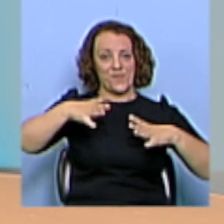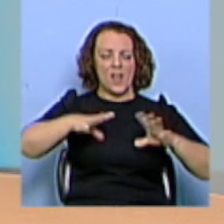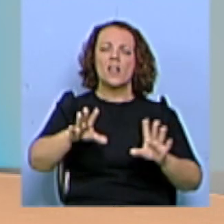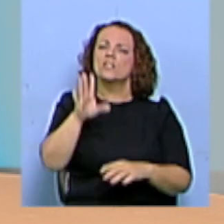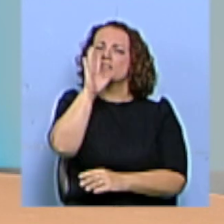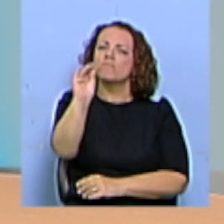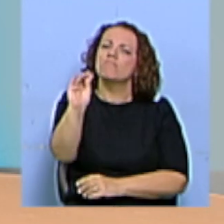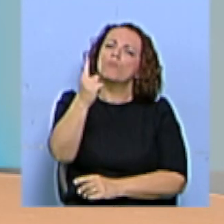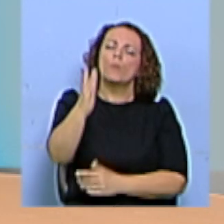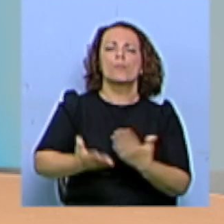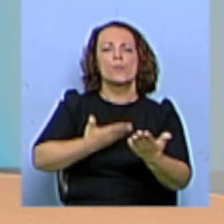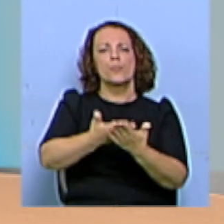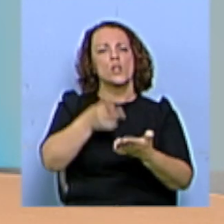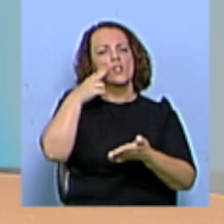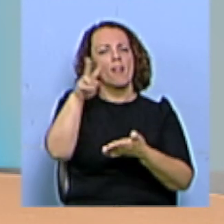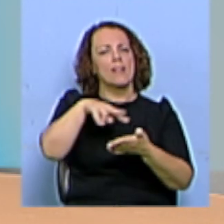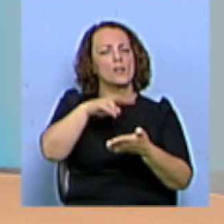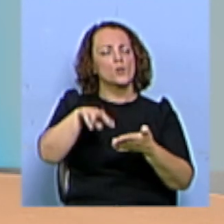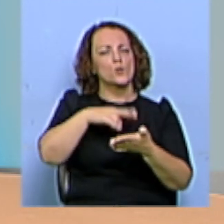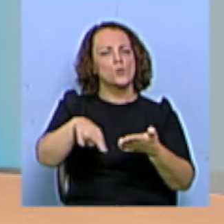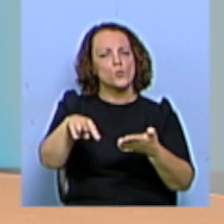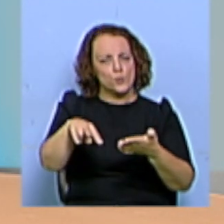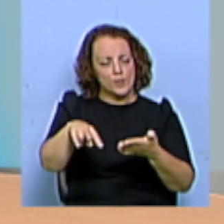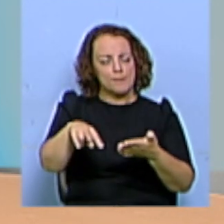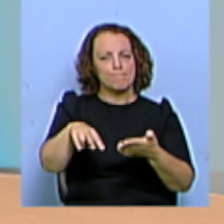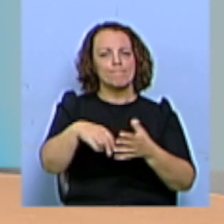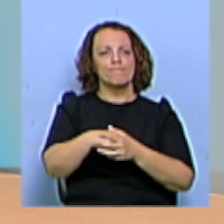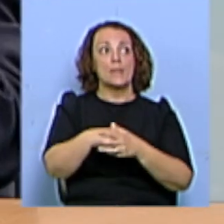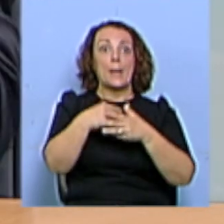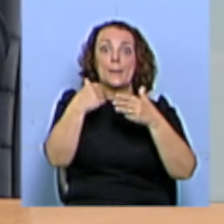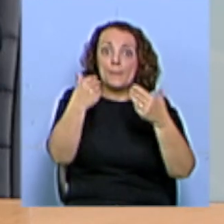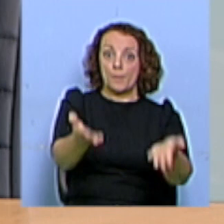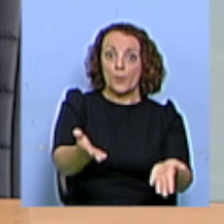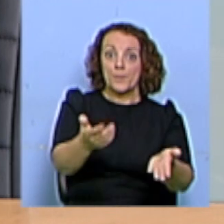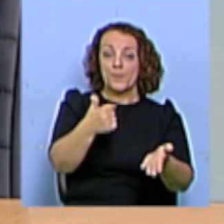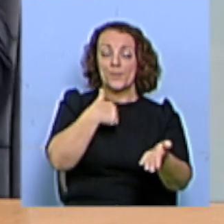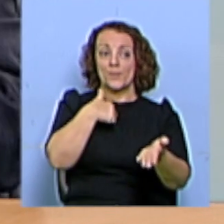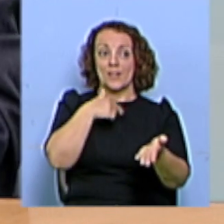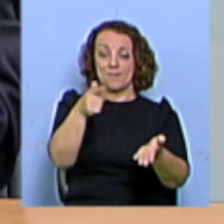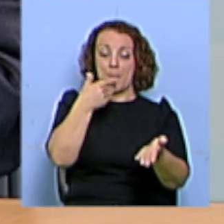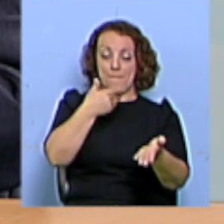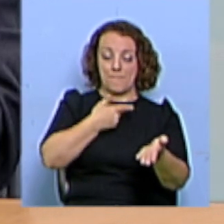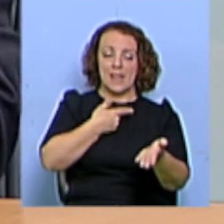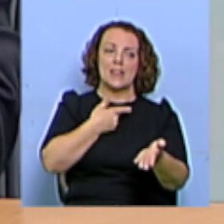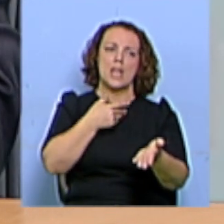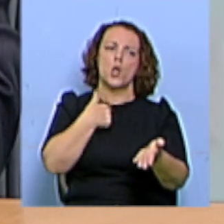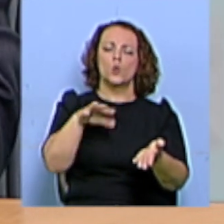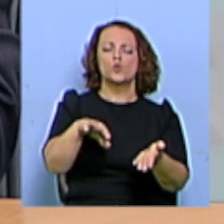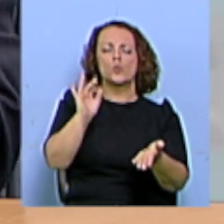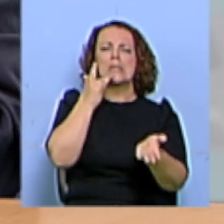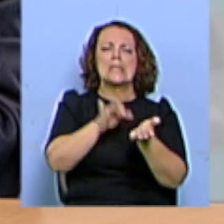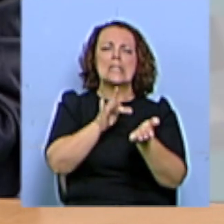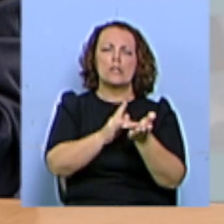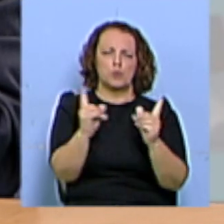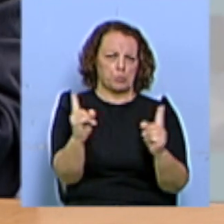sugestão de leitura para fazer a quem nos está a seguir? Eu, para responder um bocadinho a esse pedido, escolhi um pequenino